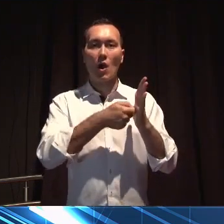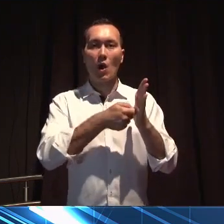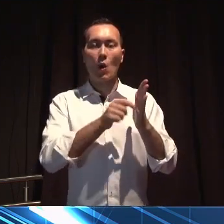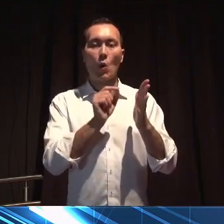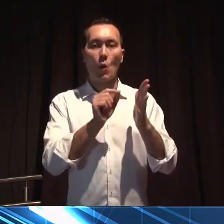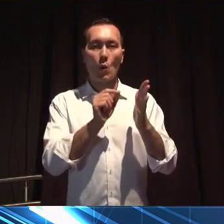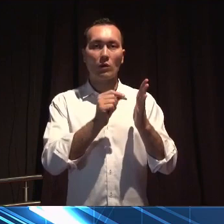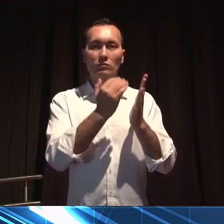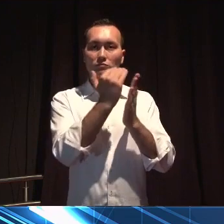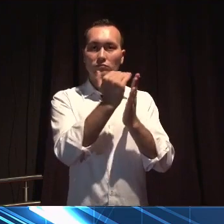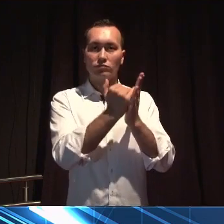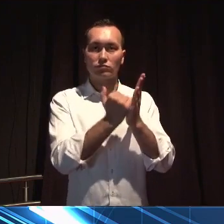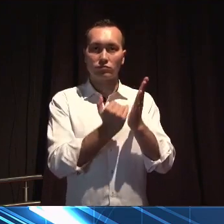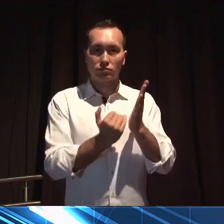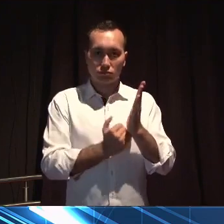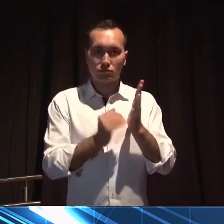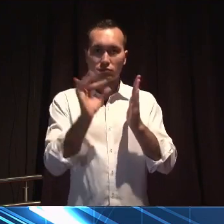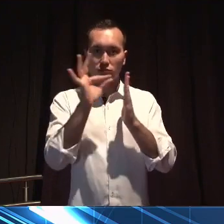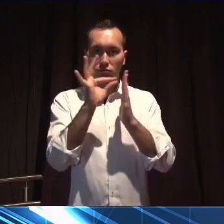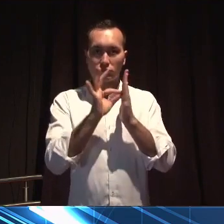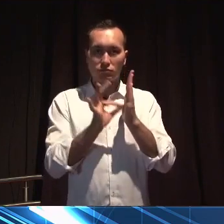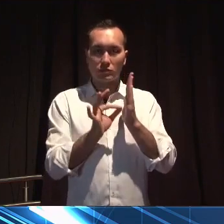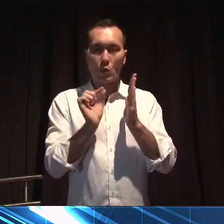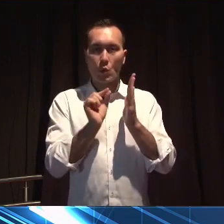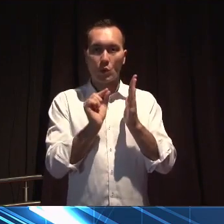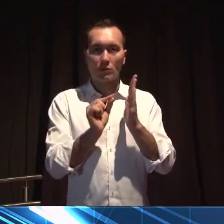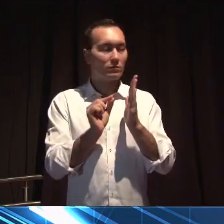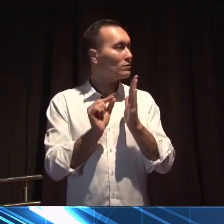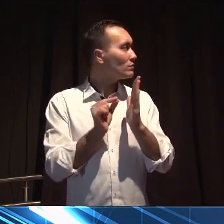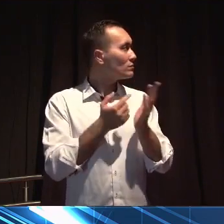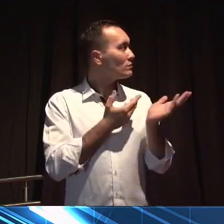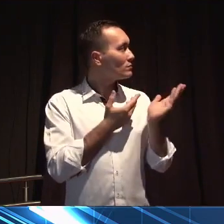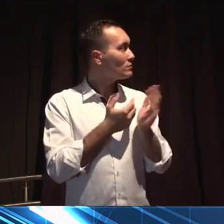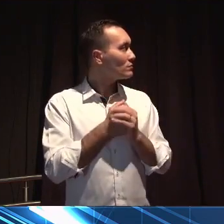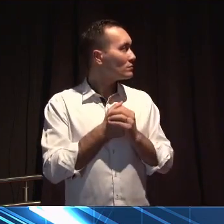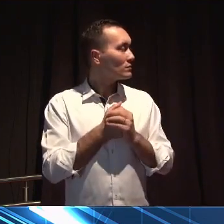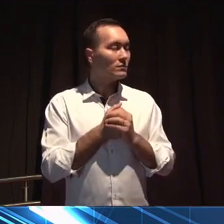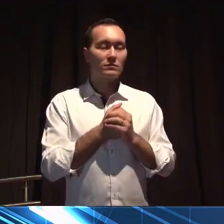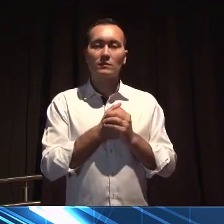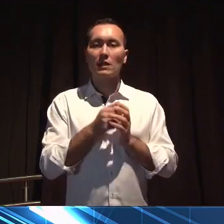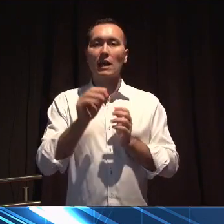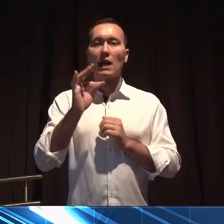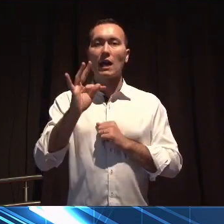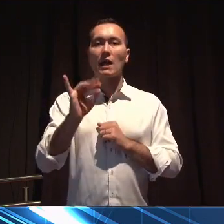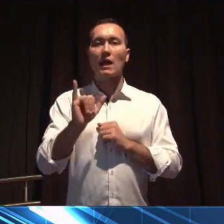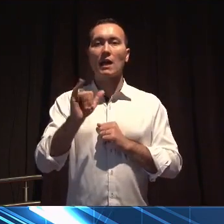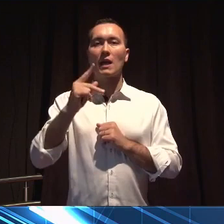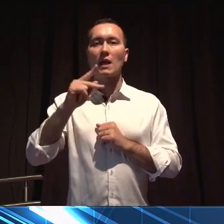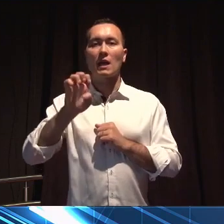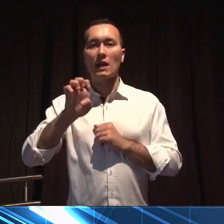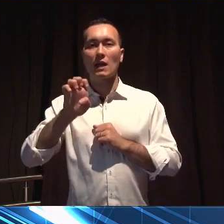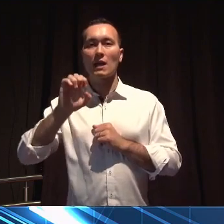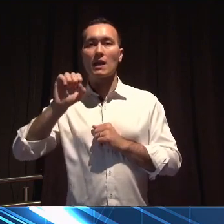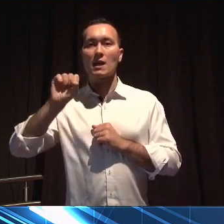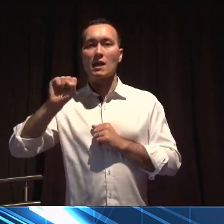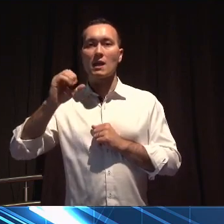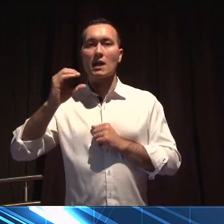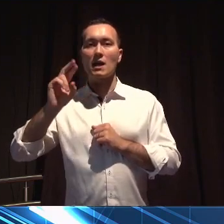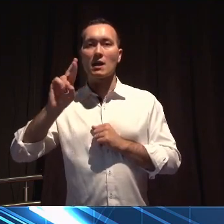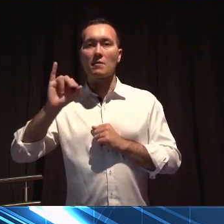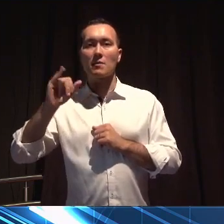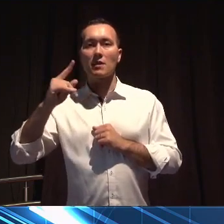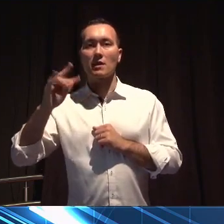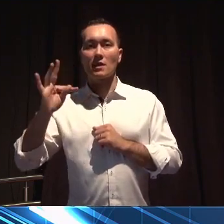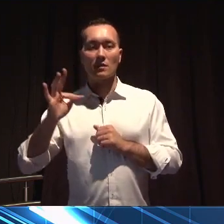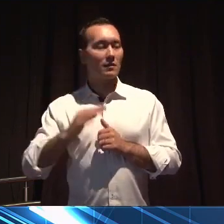né? Como eu falei, os produtos da Atlassian Zero Java e tal, logo de início, foi bem, isso